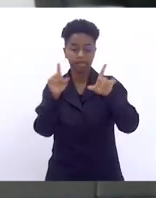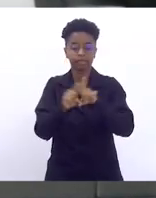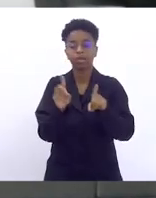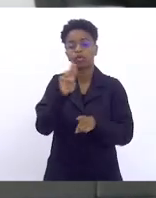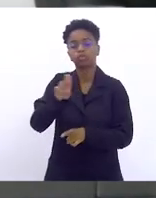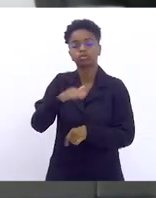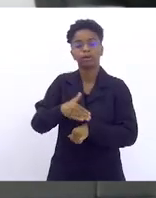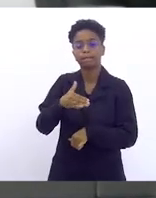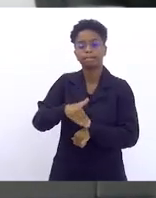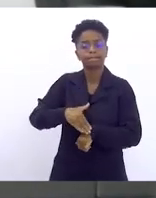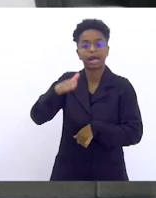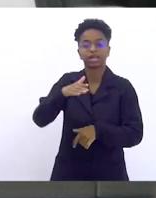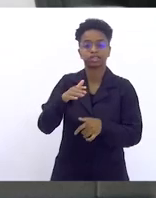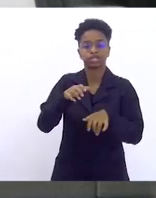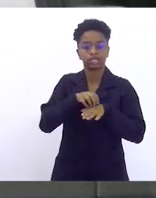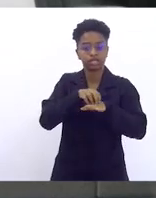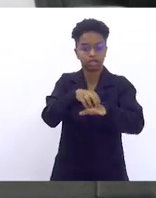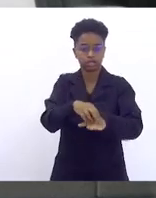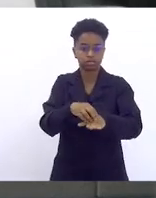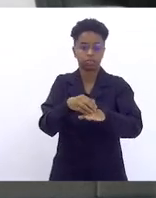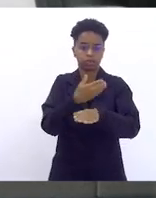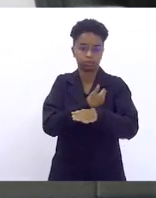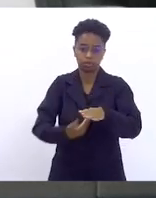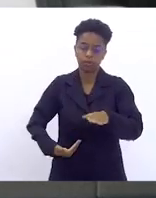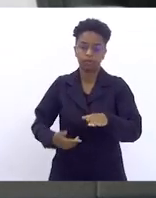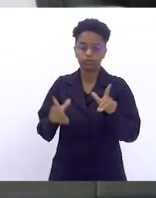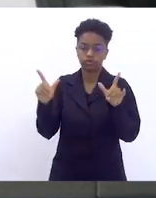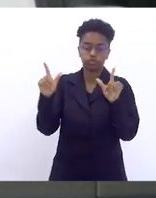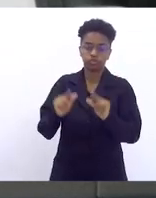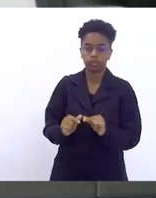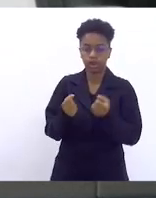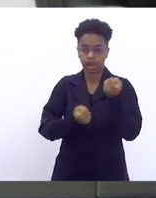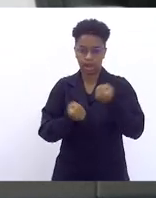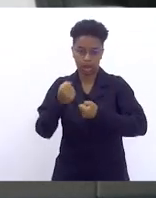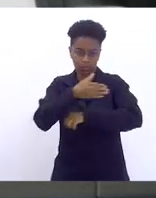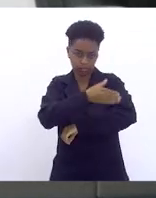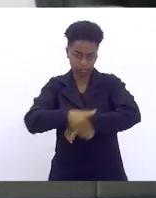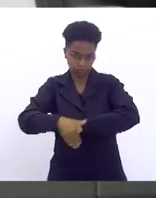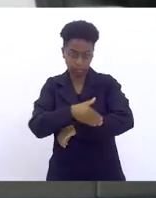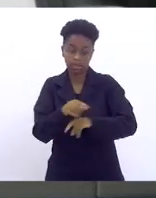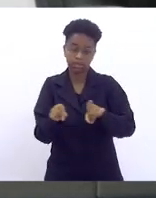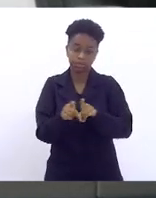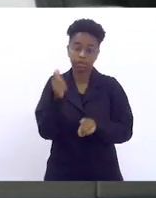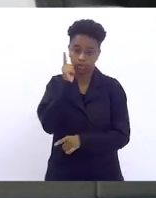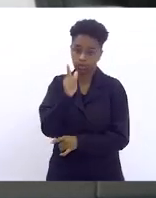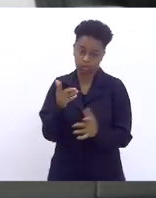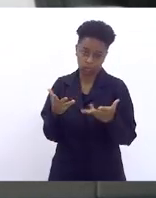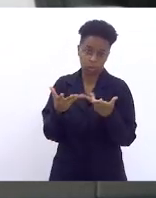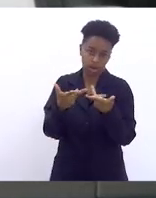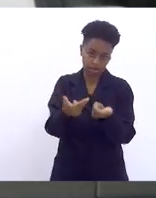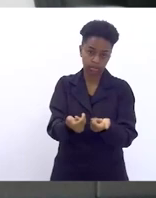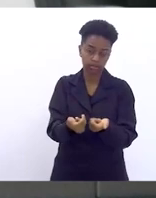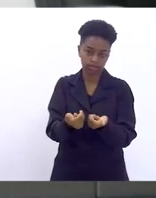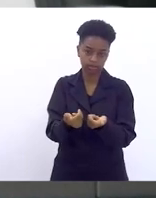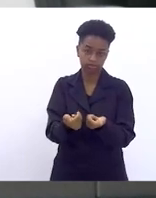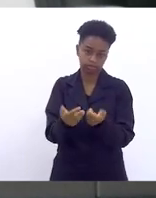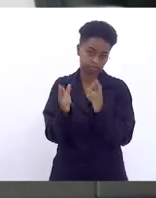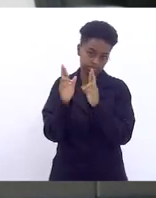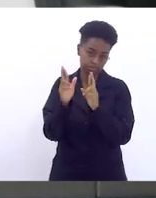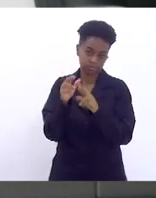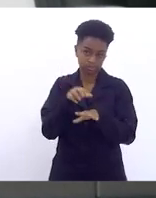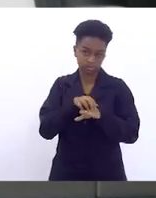público de forma que você tenha menos carros na rua e a gente possa ter obviamente com qualidade do